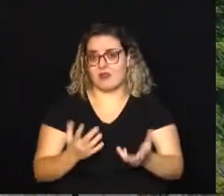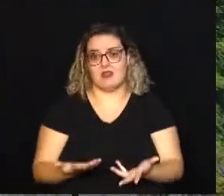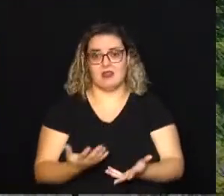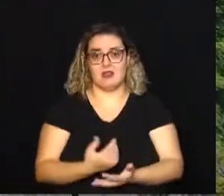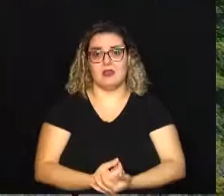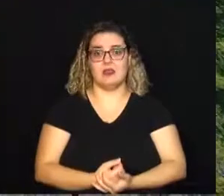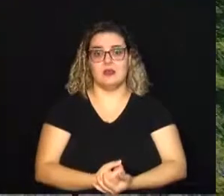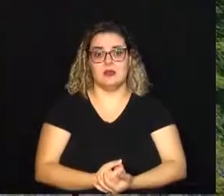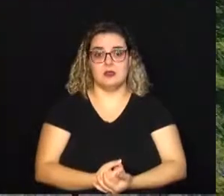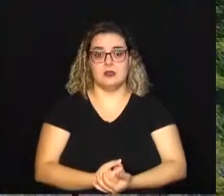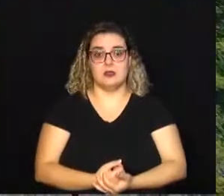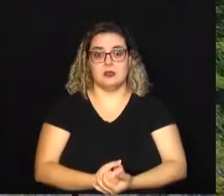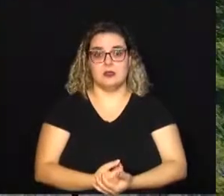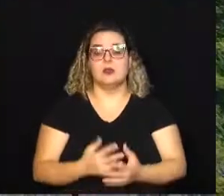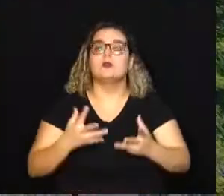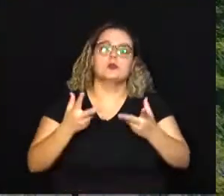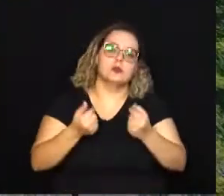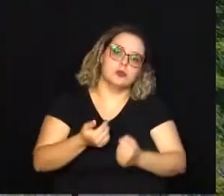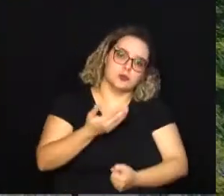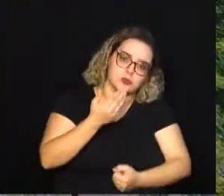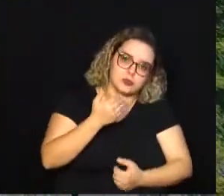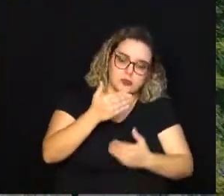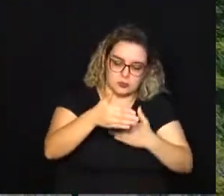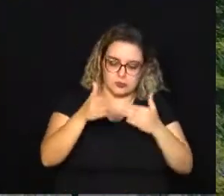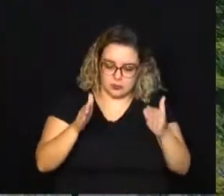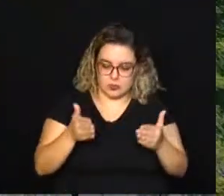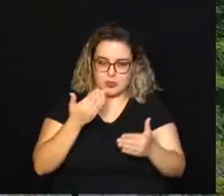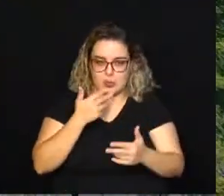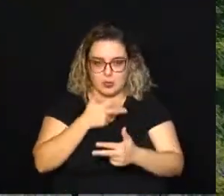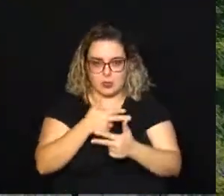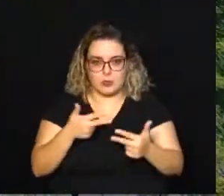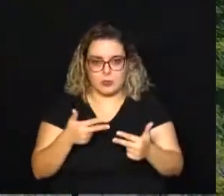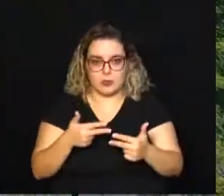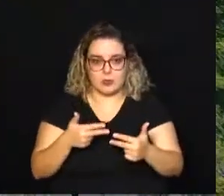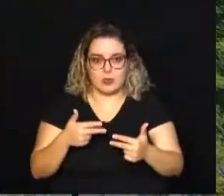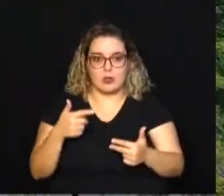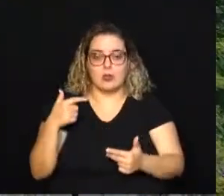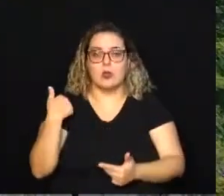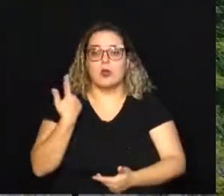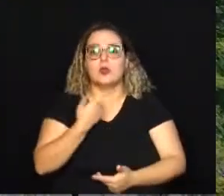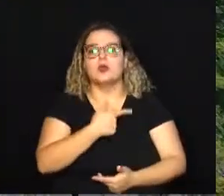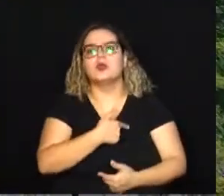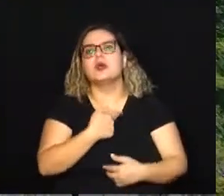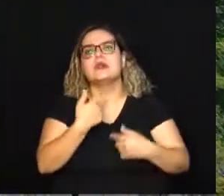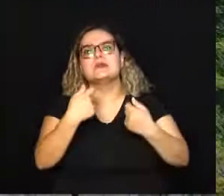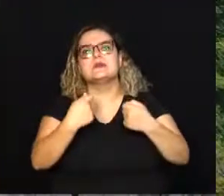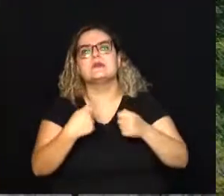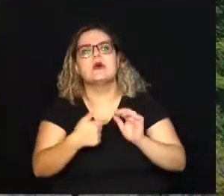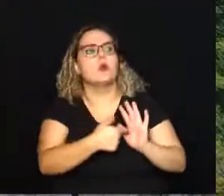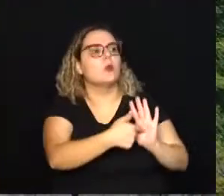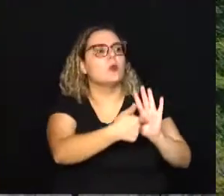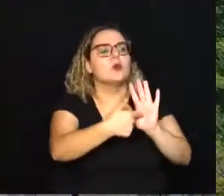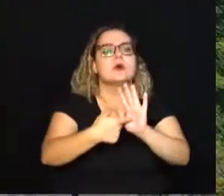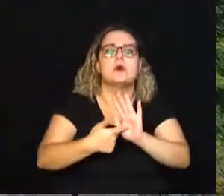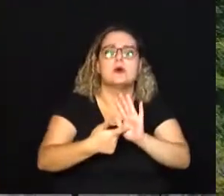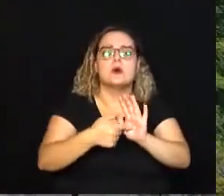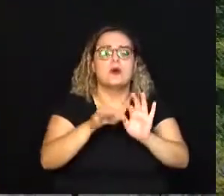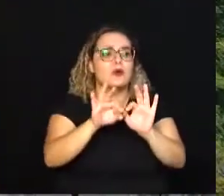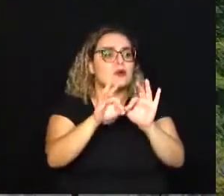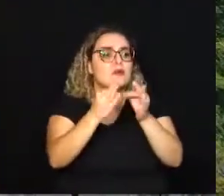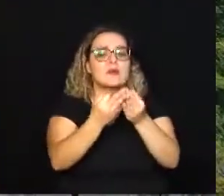aqueles recursos, né, dos alimentos, das cestas de alimentos ali, a gente deveria apontar quem eram as famílias que iam precisar. Sabe assim, cada